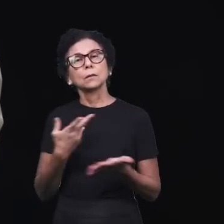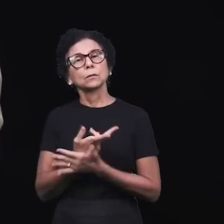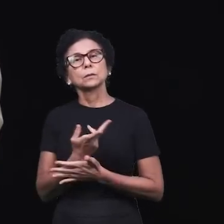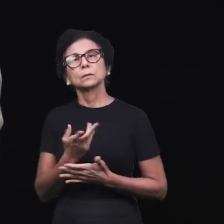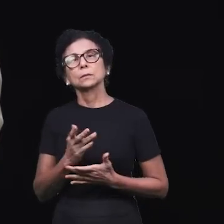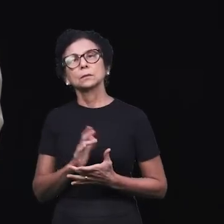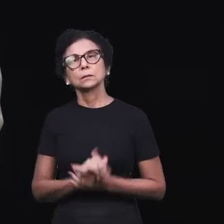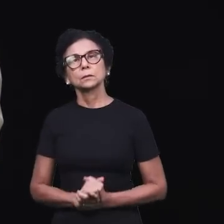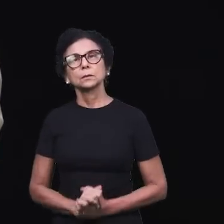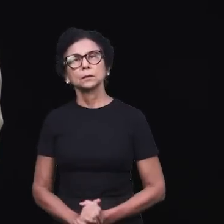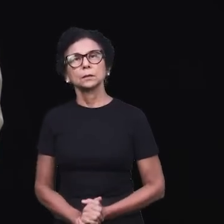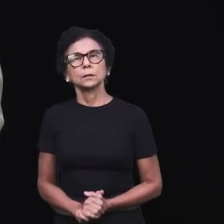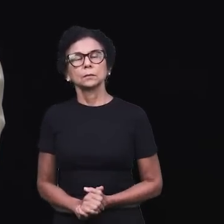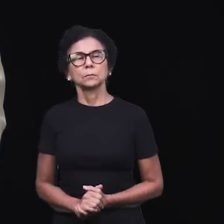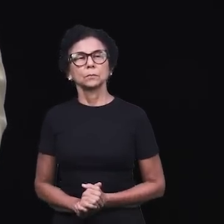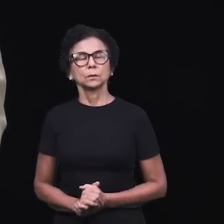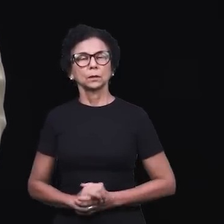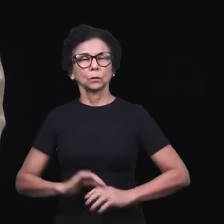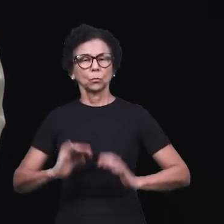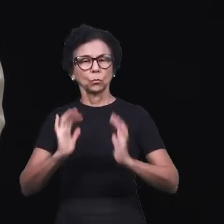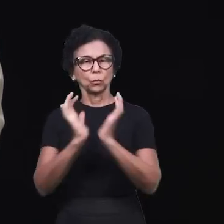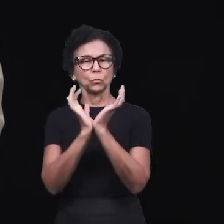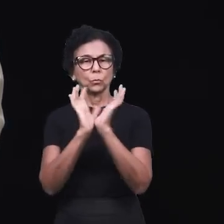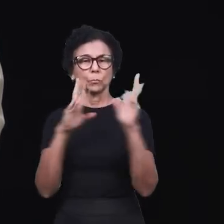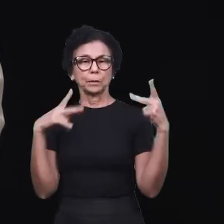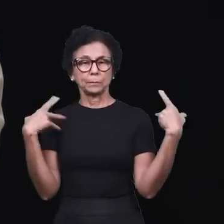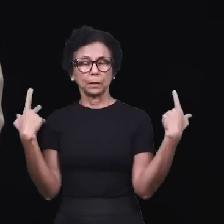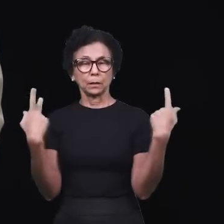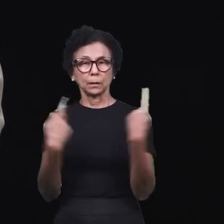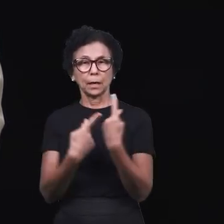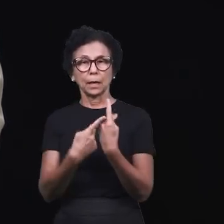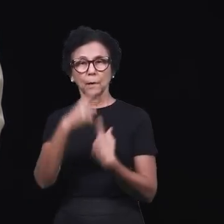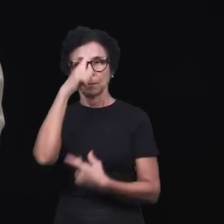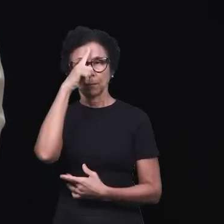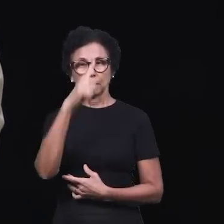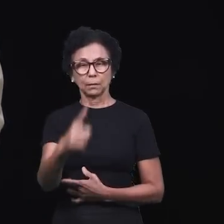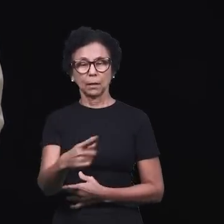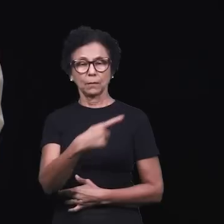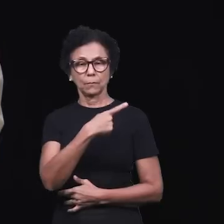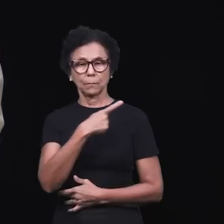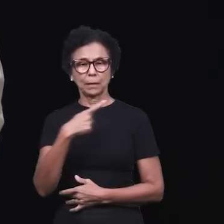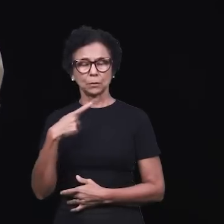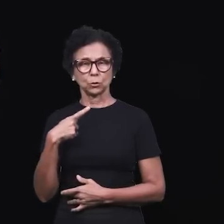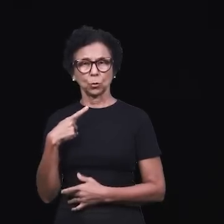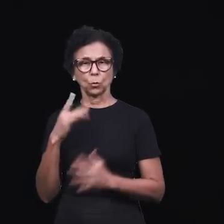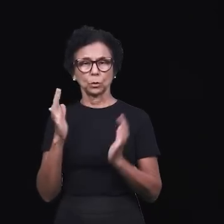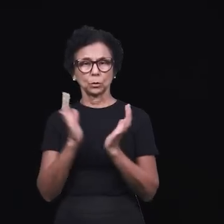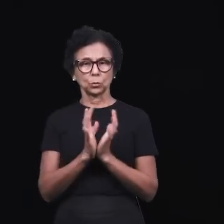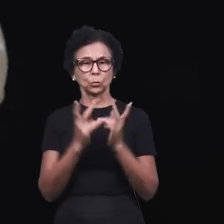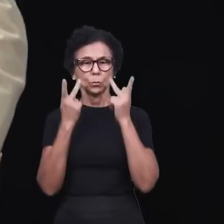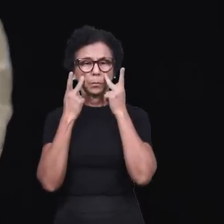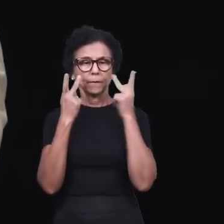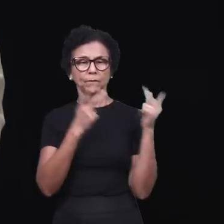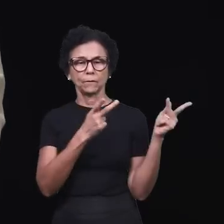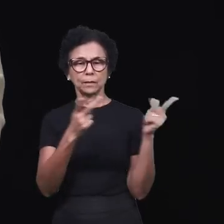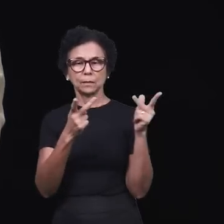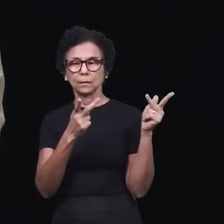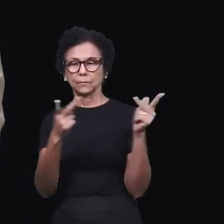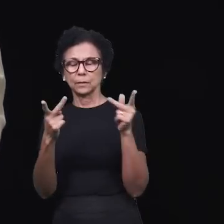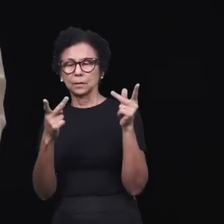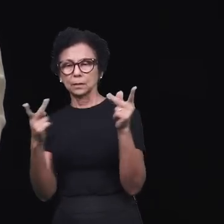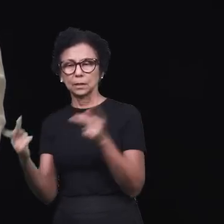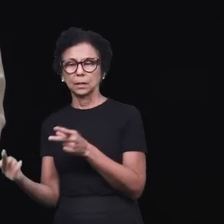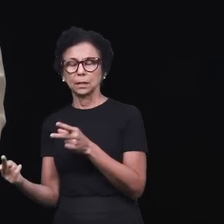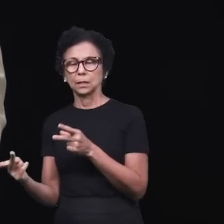sempre enviava os pastores, né, para fazer visitas, para trazer a doutrina,